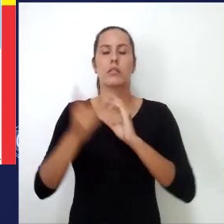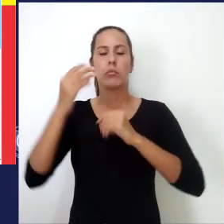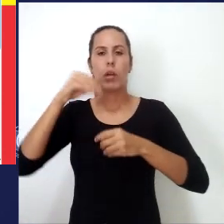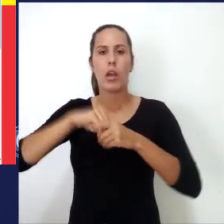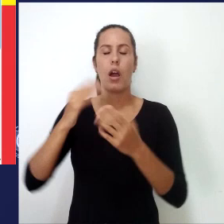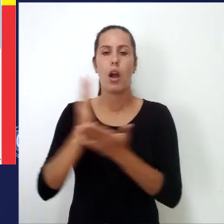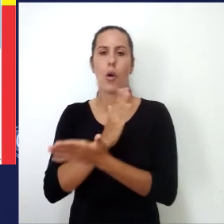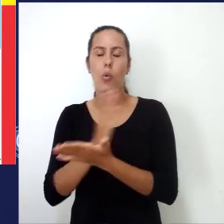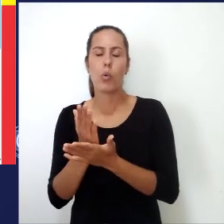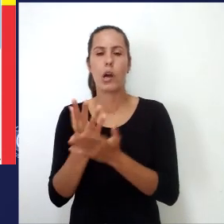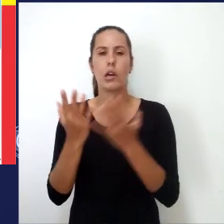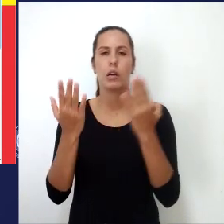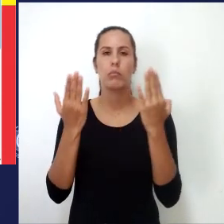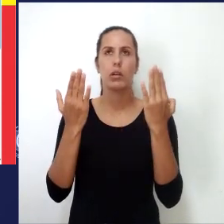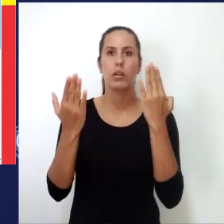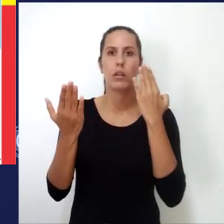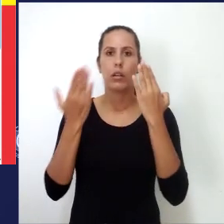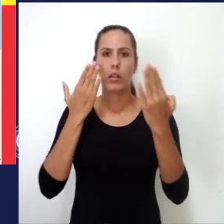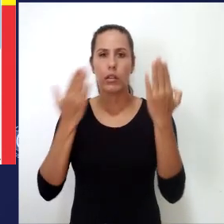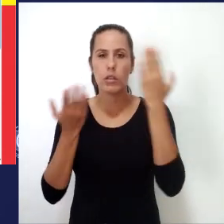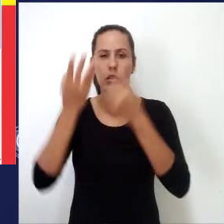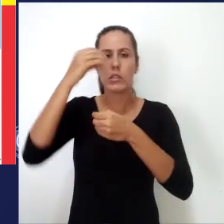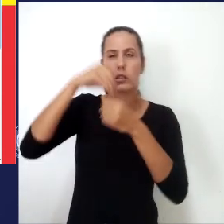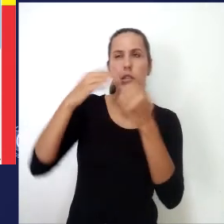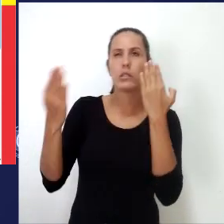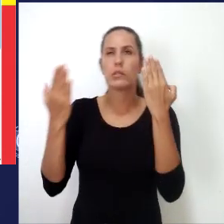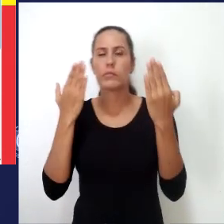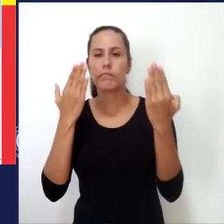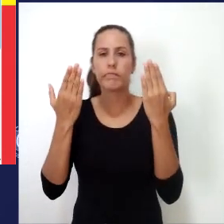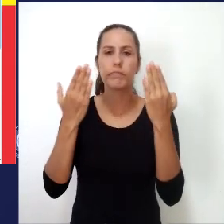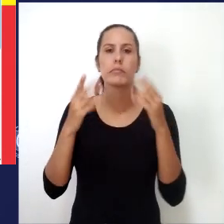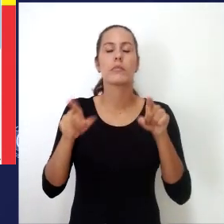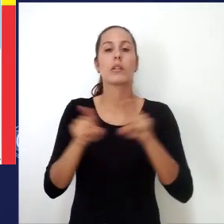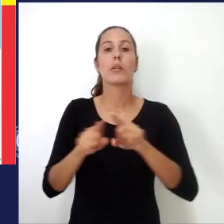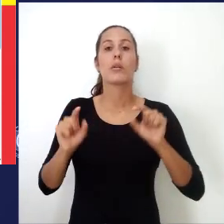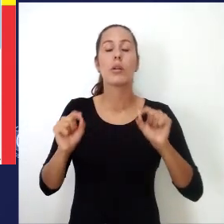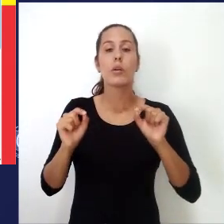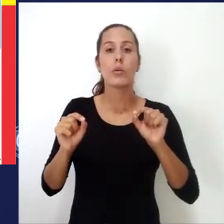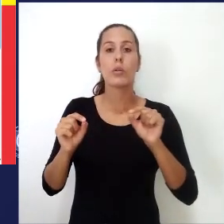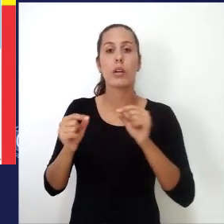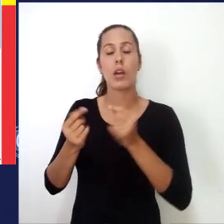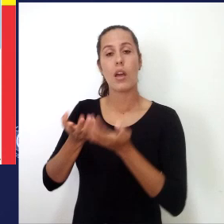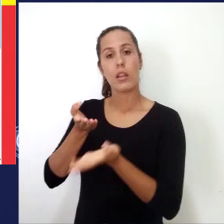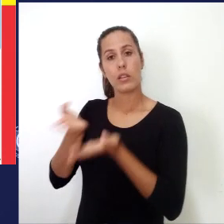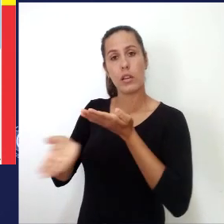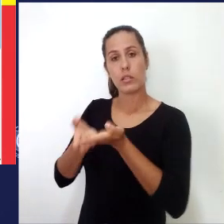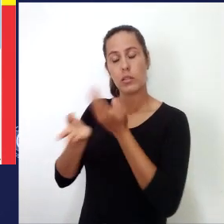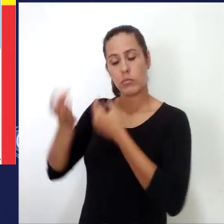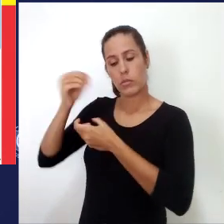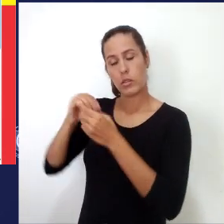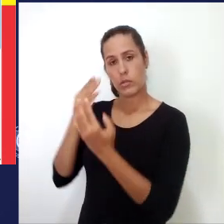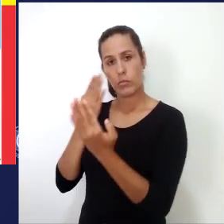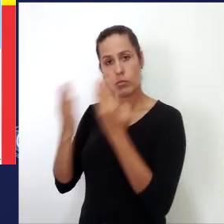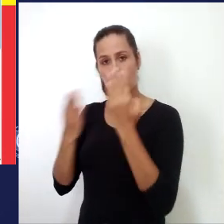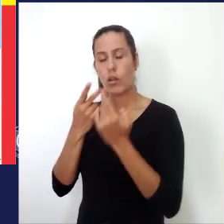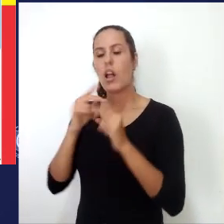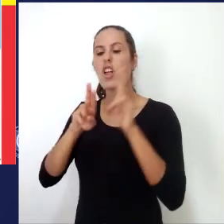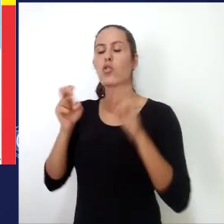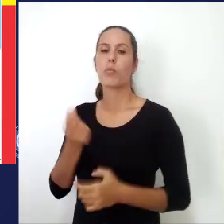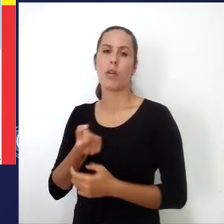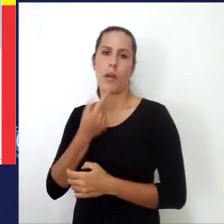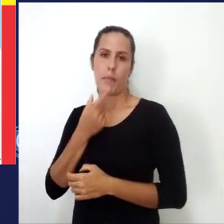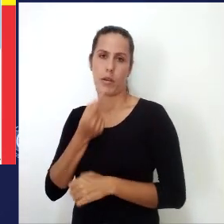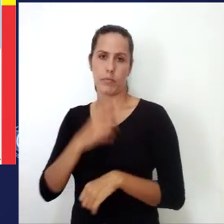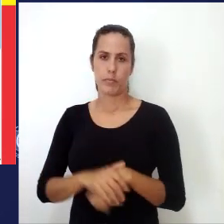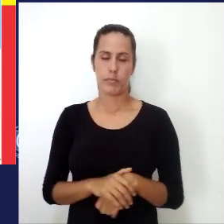de massagens, né? De meios psíquicos, que na realidade são psicanálise e